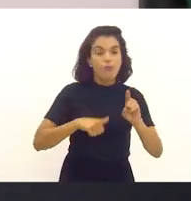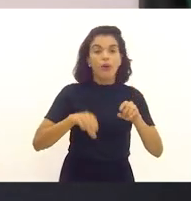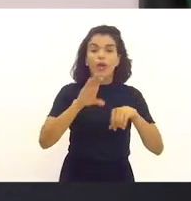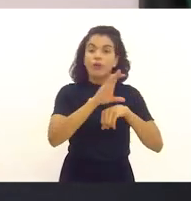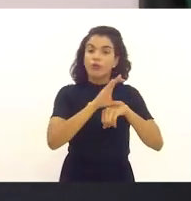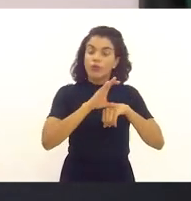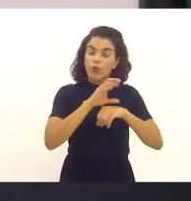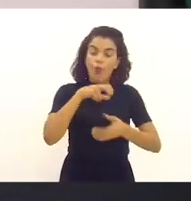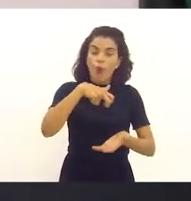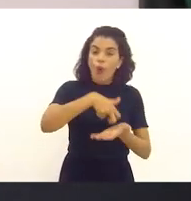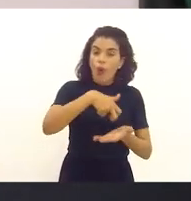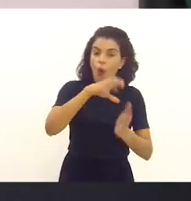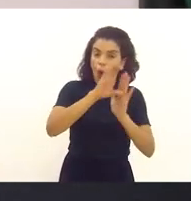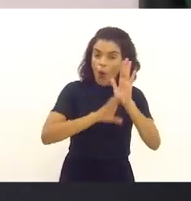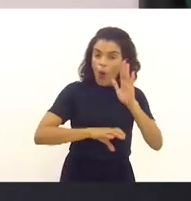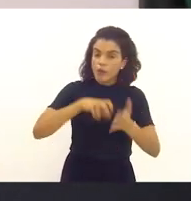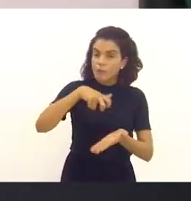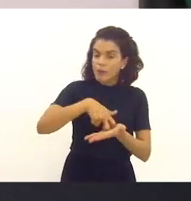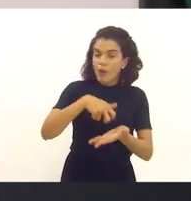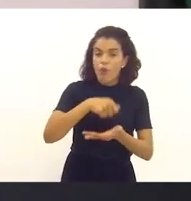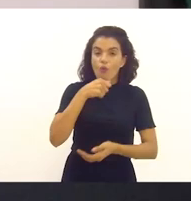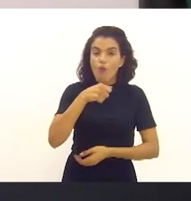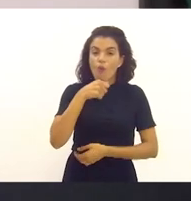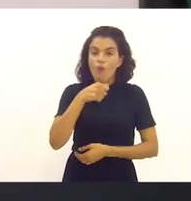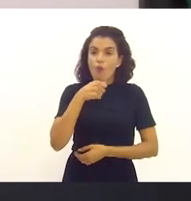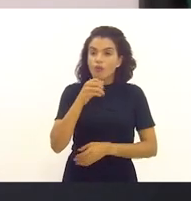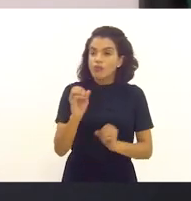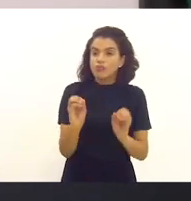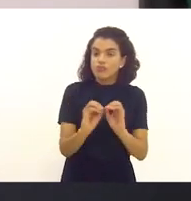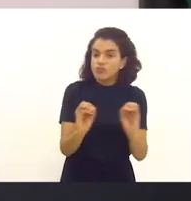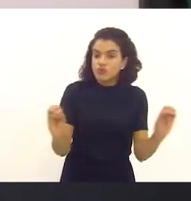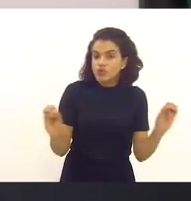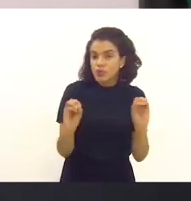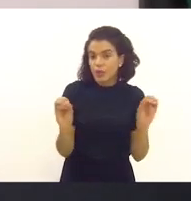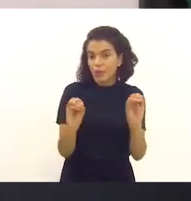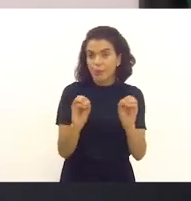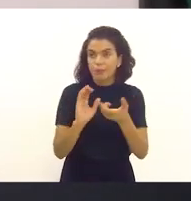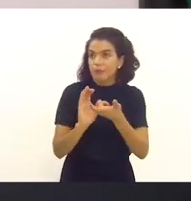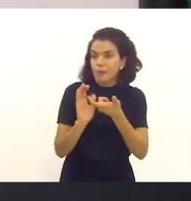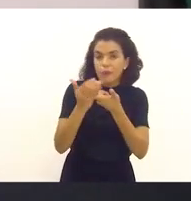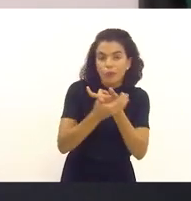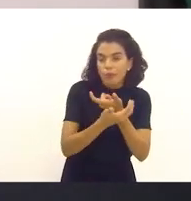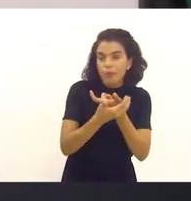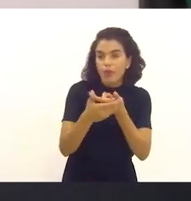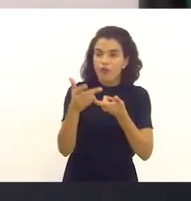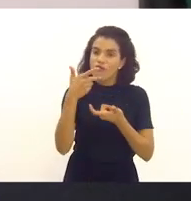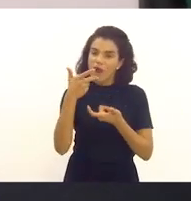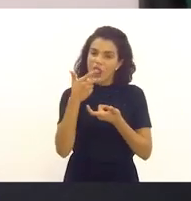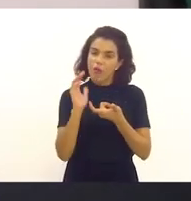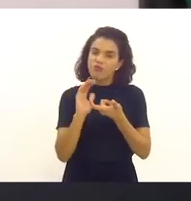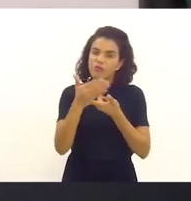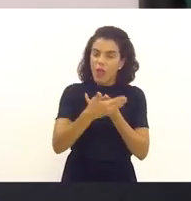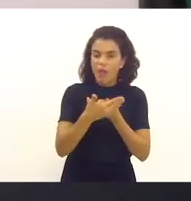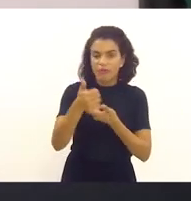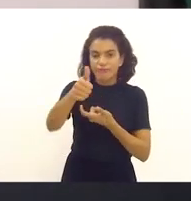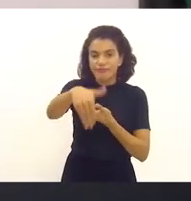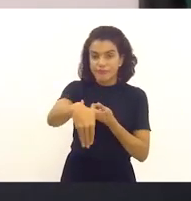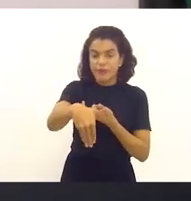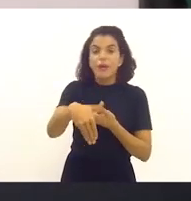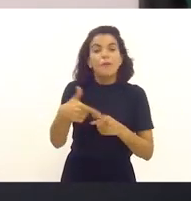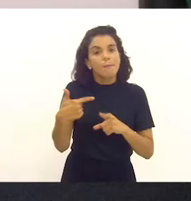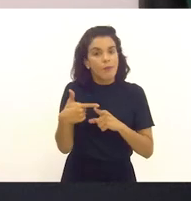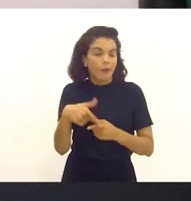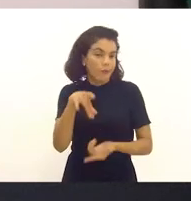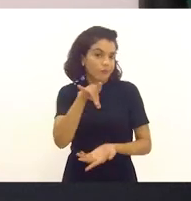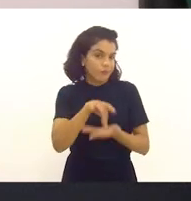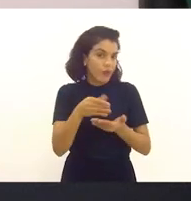penal aqueles homens que não tem outra termo eu vou falar aqui porque é o que exatamente